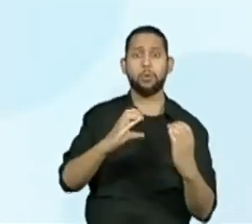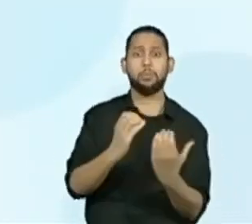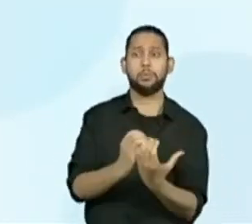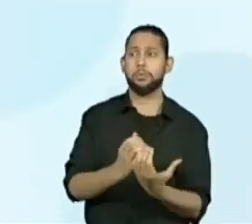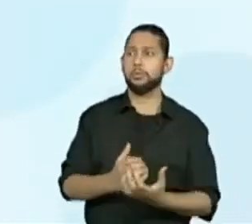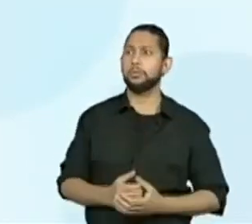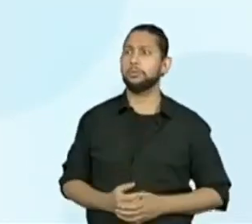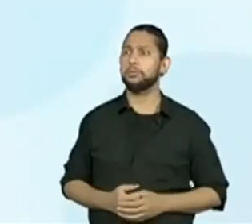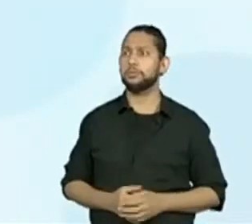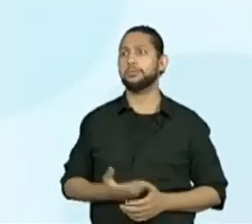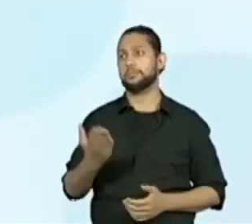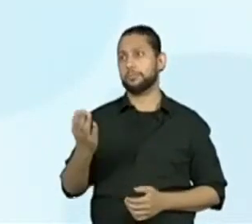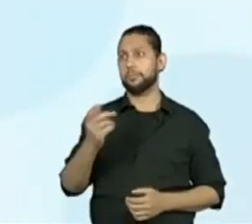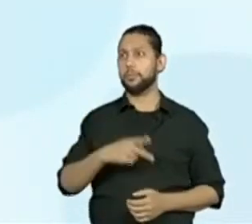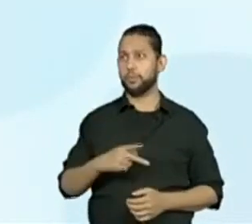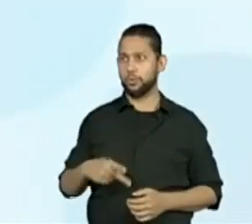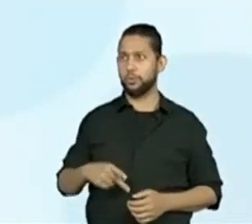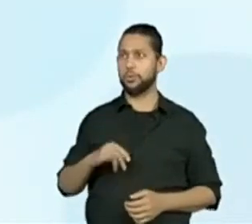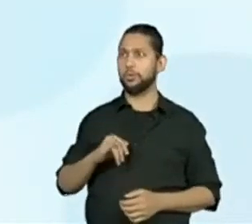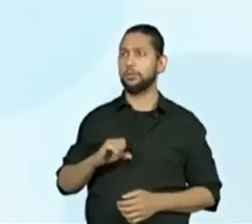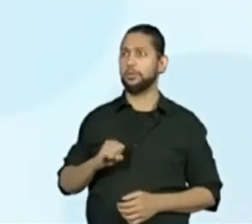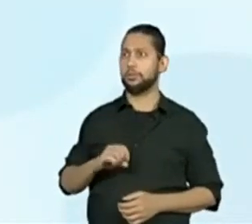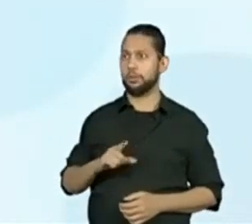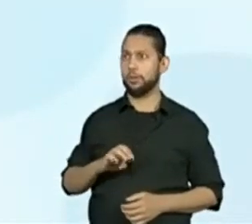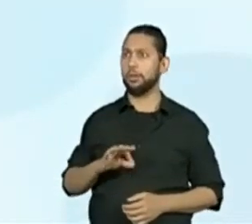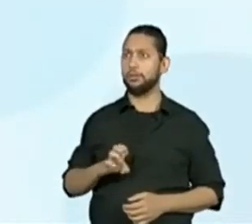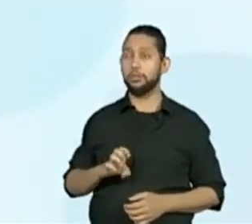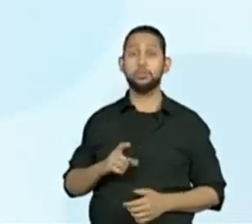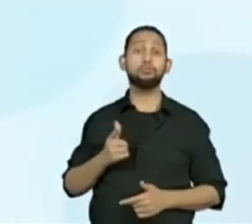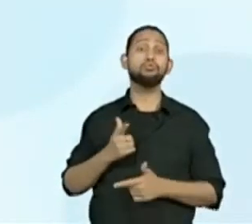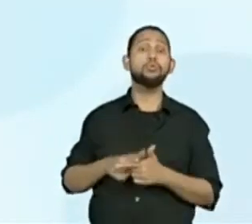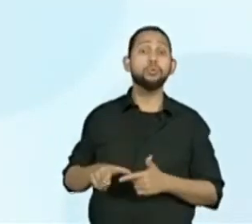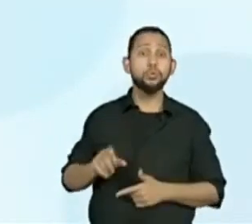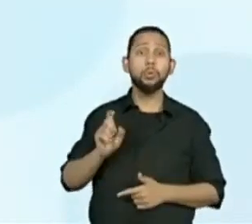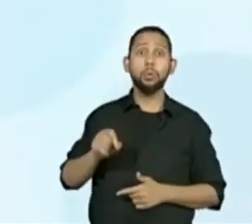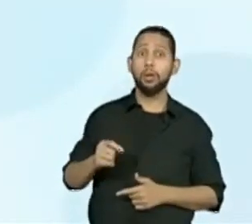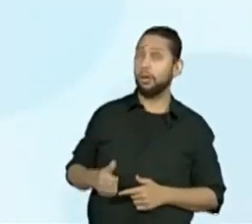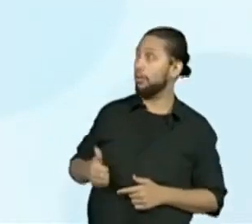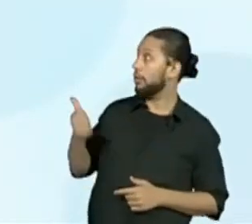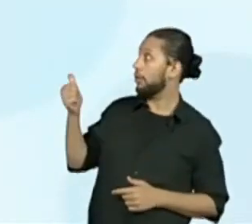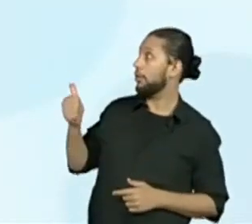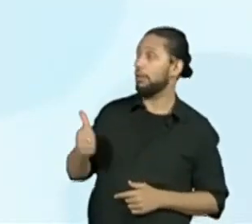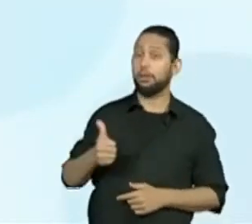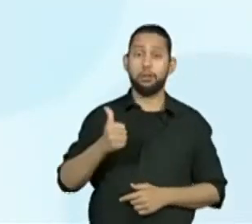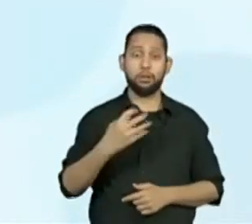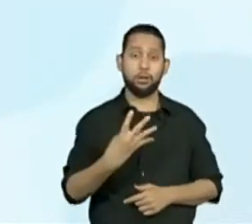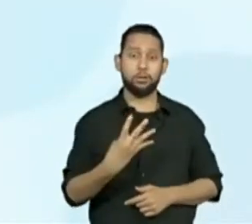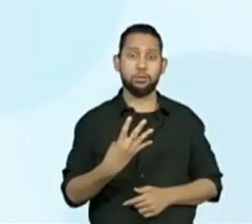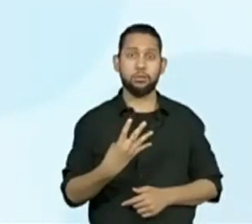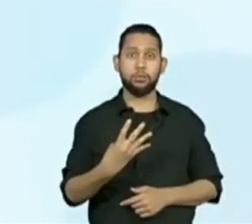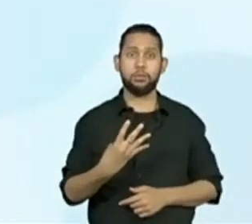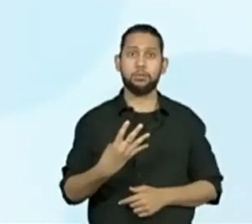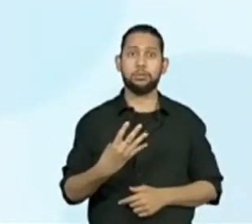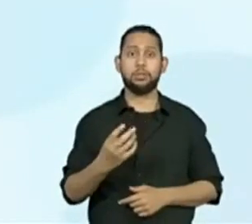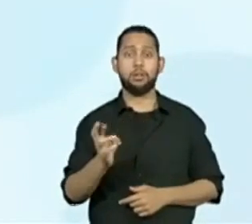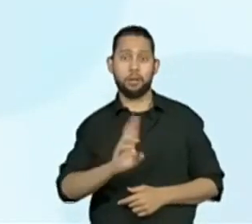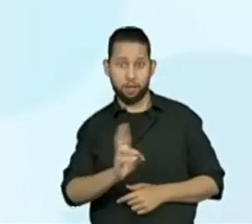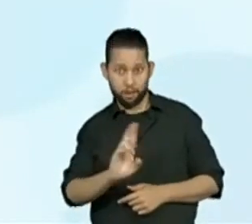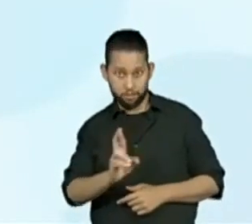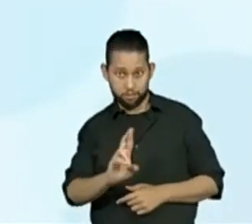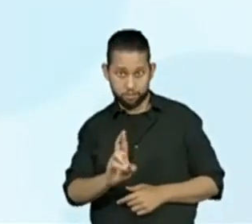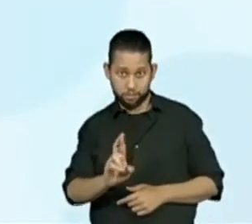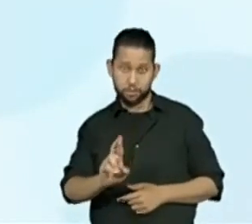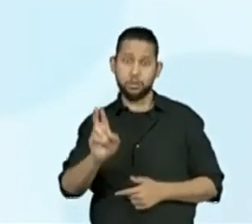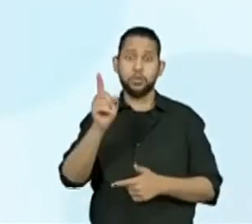é muito bem a professora Isolete então dividiu sugeriu que a gente dívida o valor de 5 kg